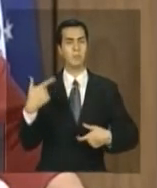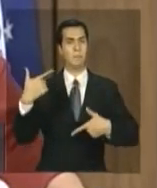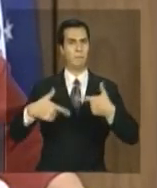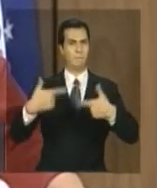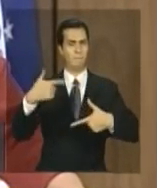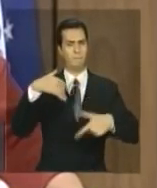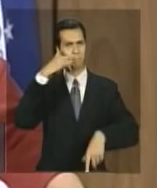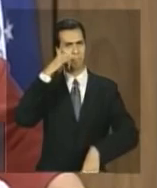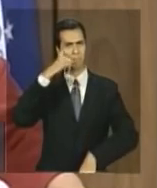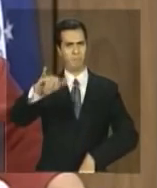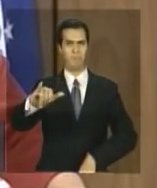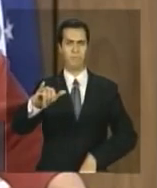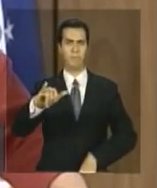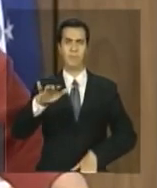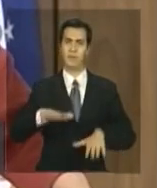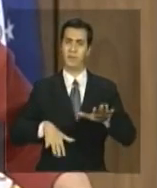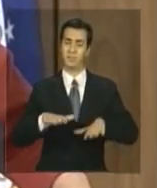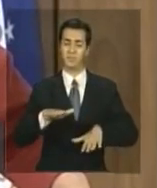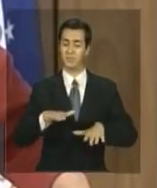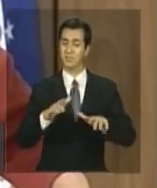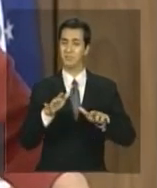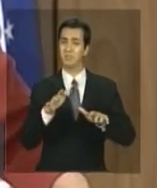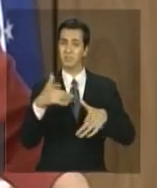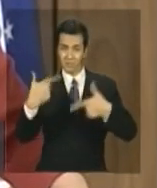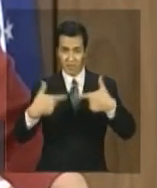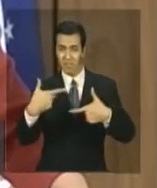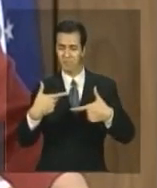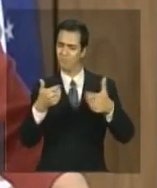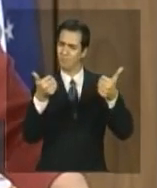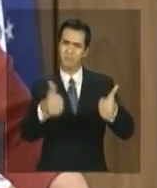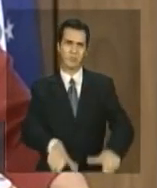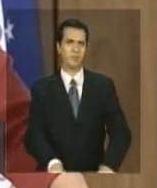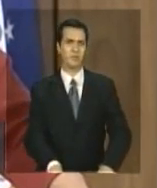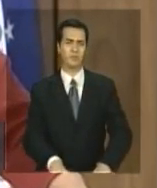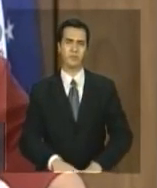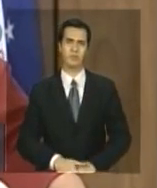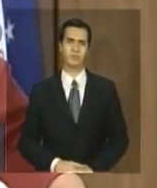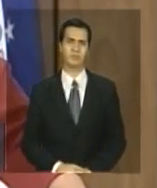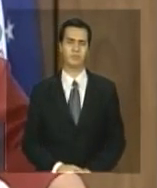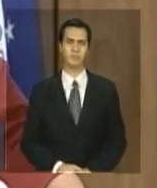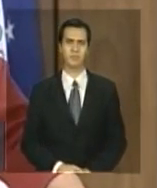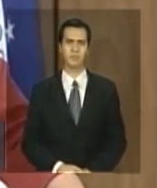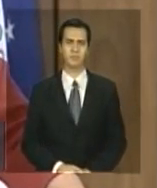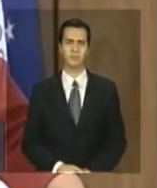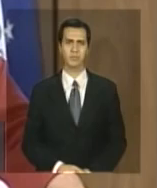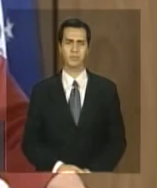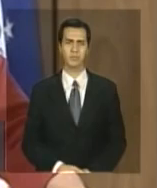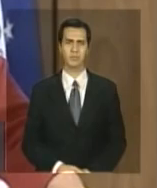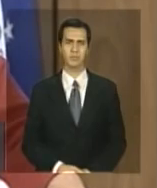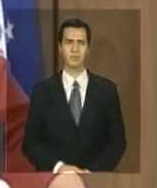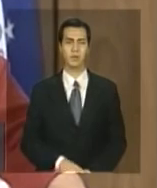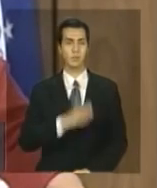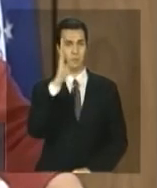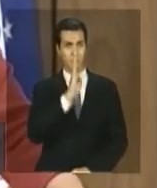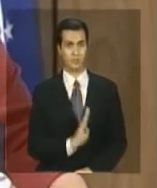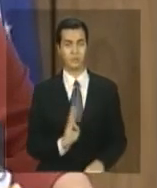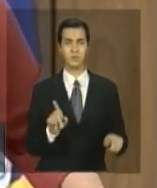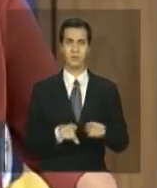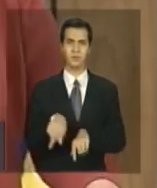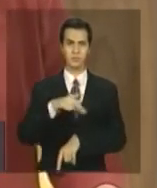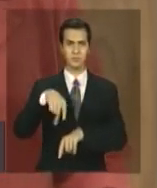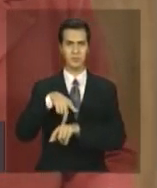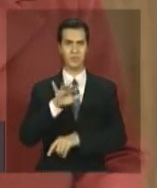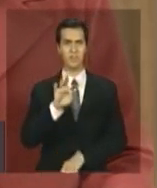que muitas vezes só agrava os conflitos que almeja resolver. Brasil e Finlândia partilham